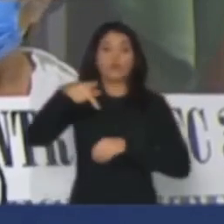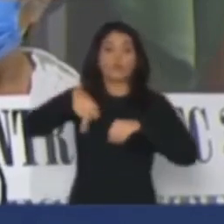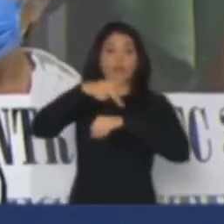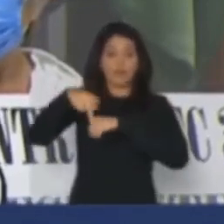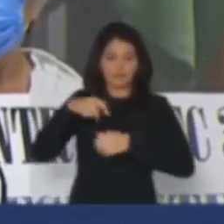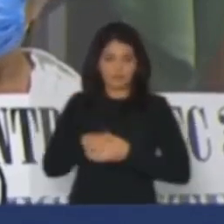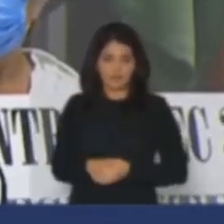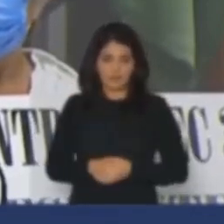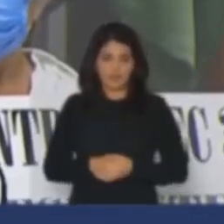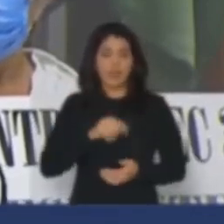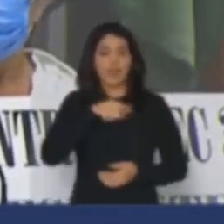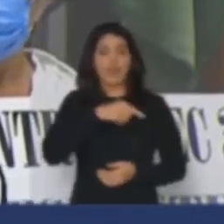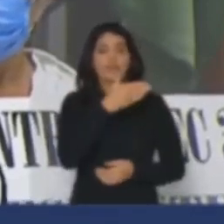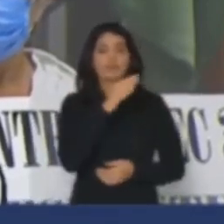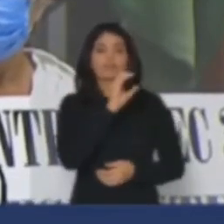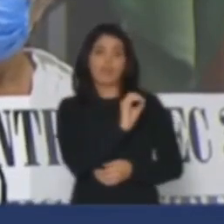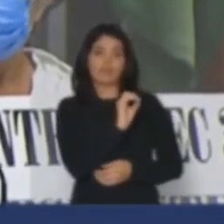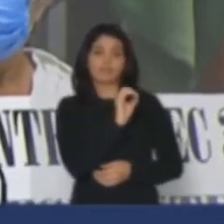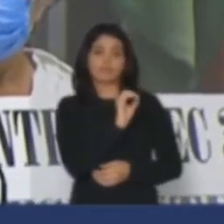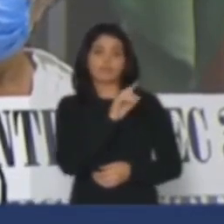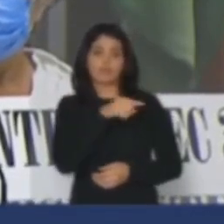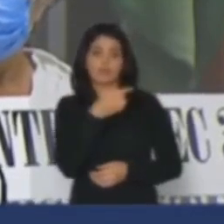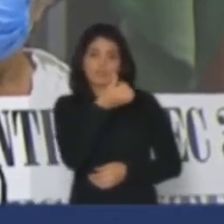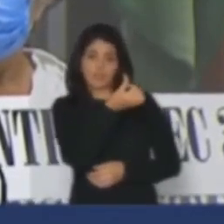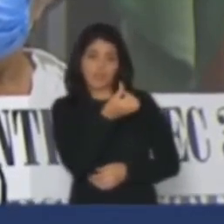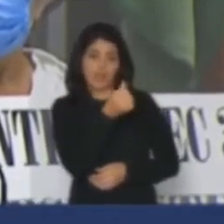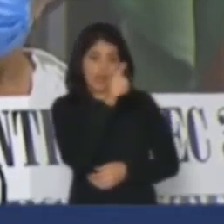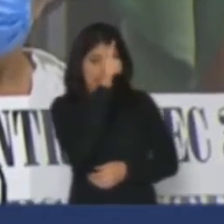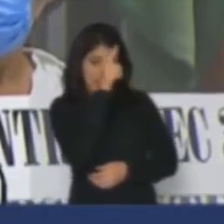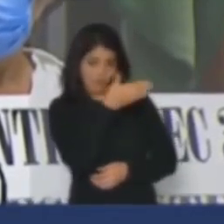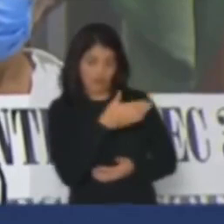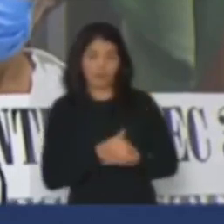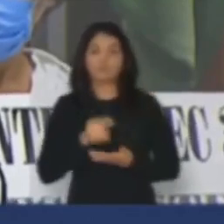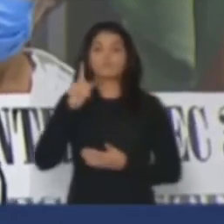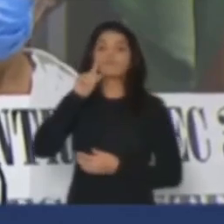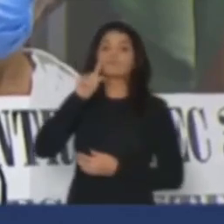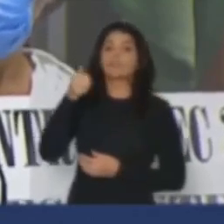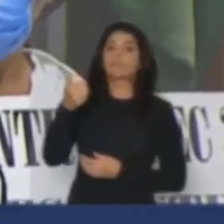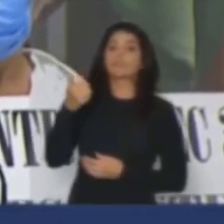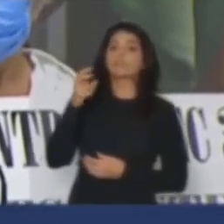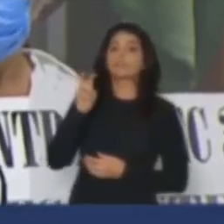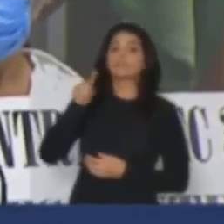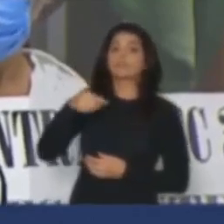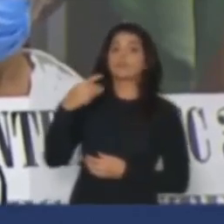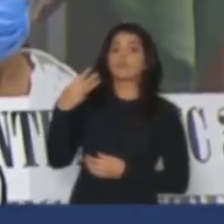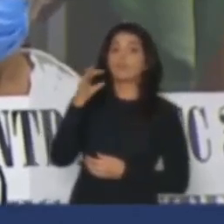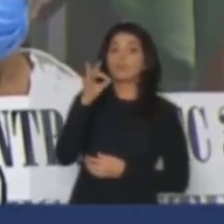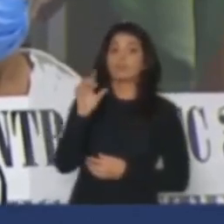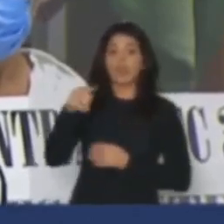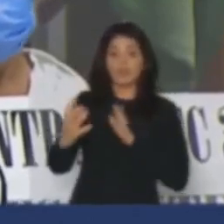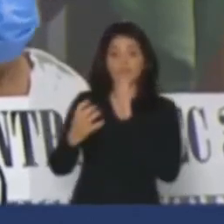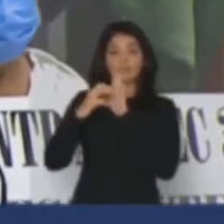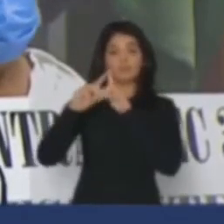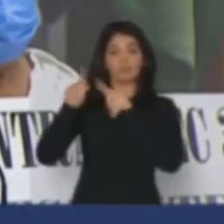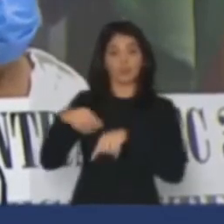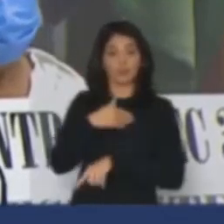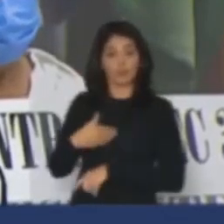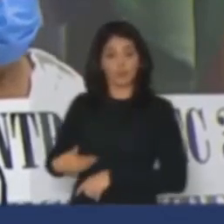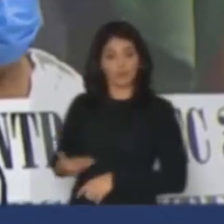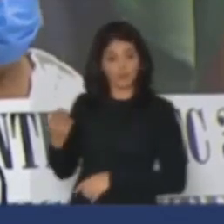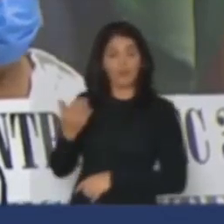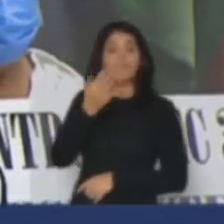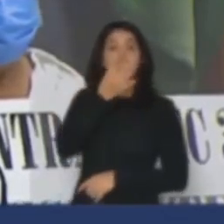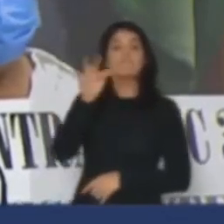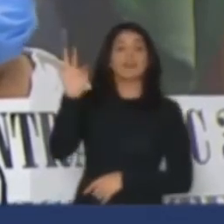capitalista? Alemanha, 10,6%. Os Estados Unidos, 15,3% da população são de servidores públicos. Na